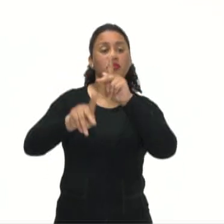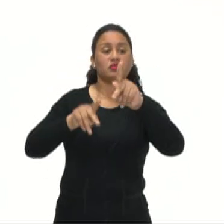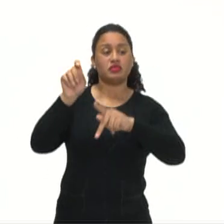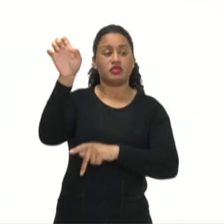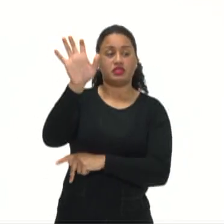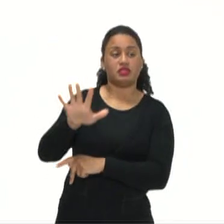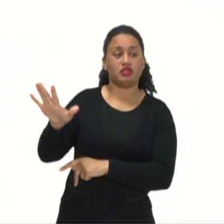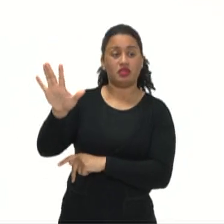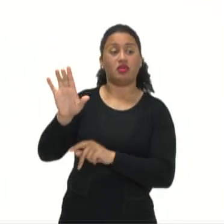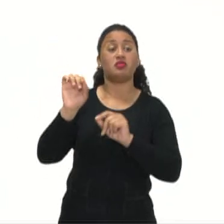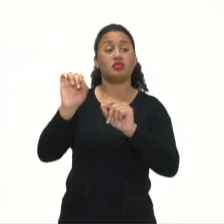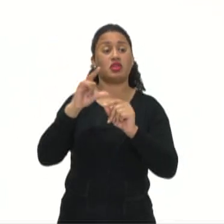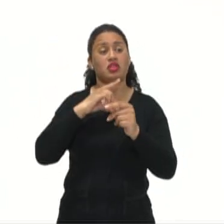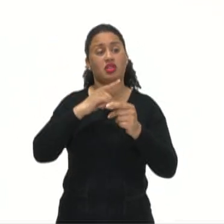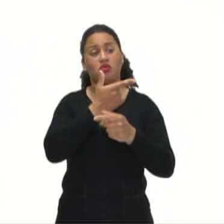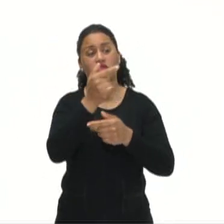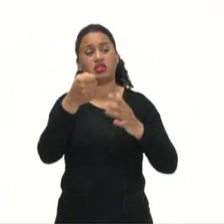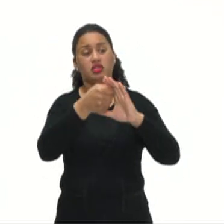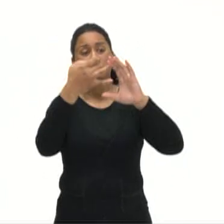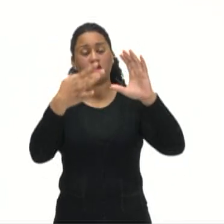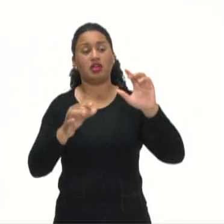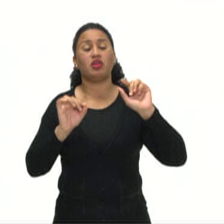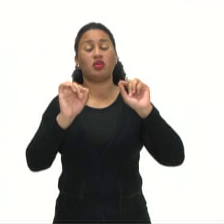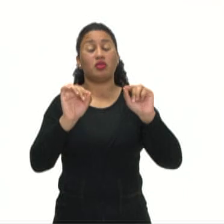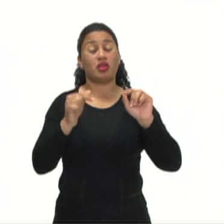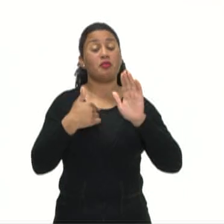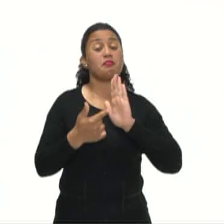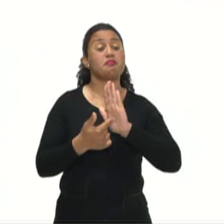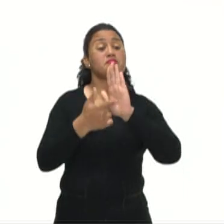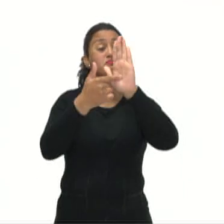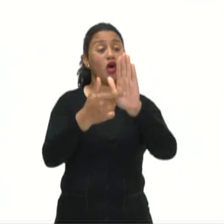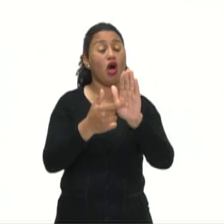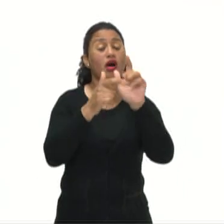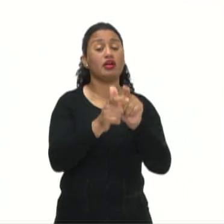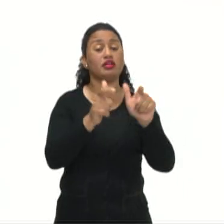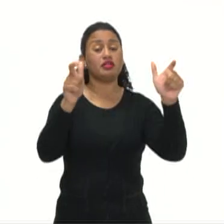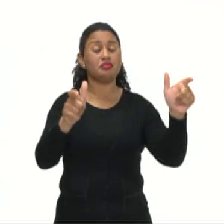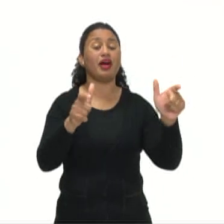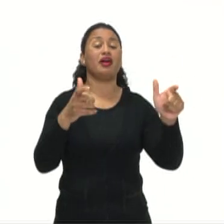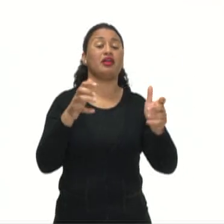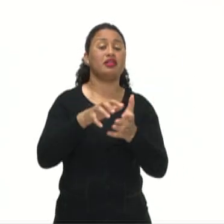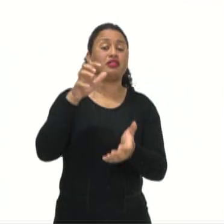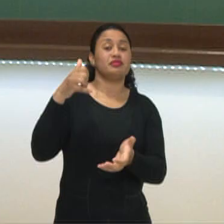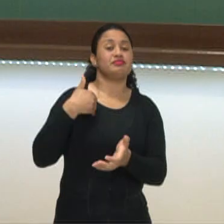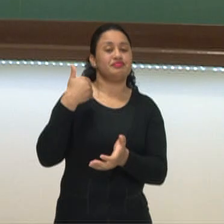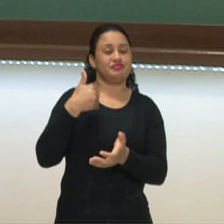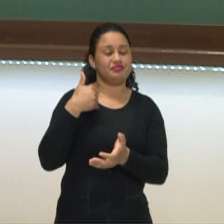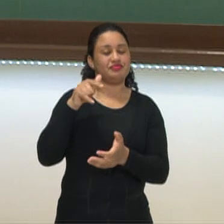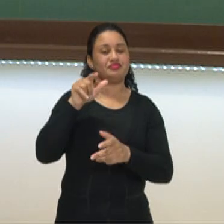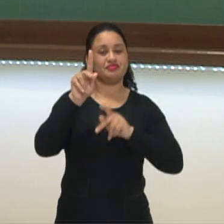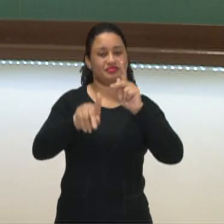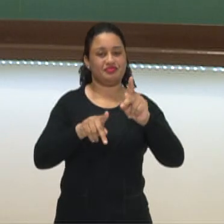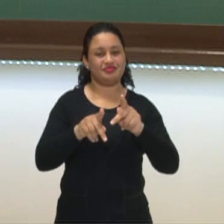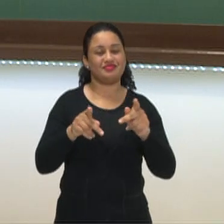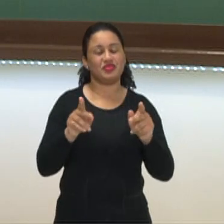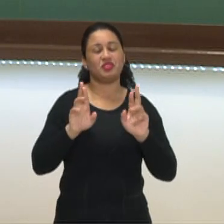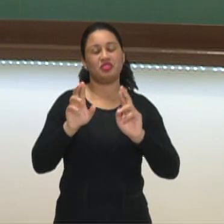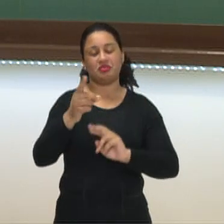europeu, que, dentre outras características, apresenta um envelhecimento populacional. É isso aí,